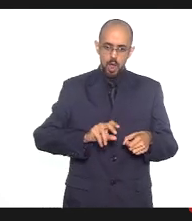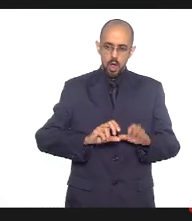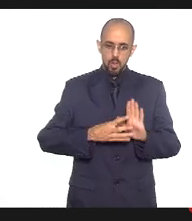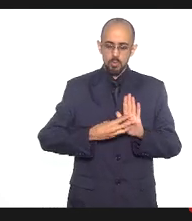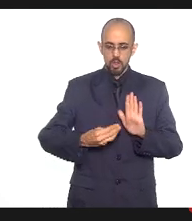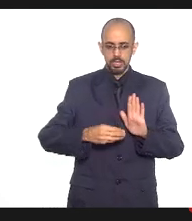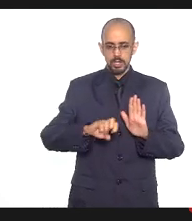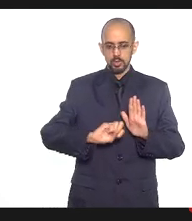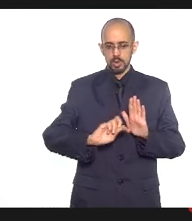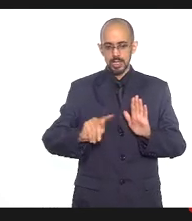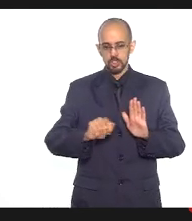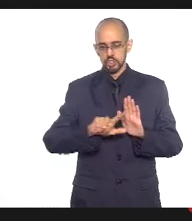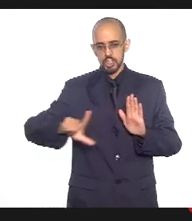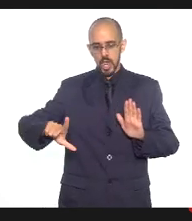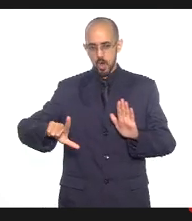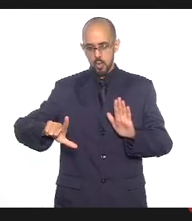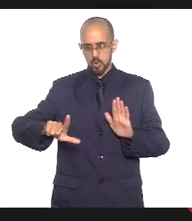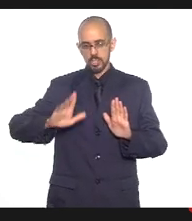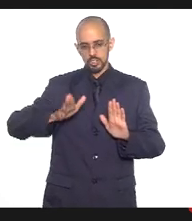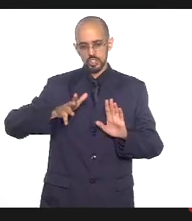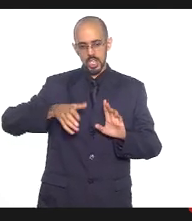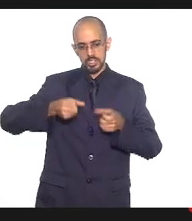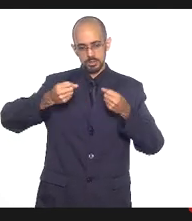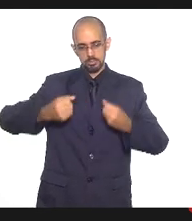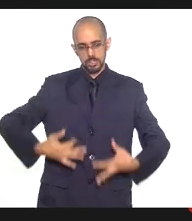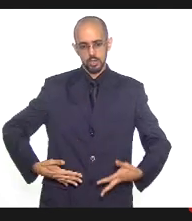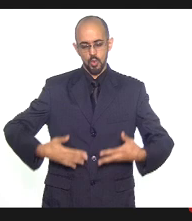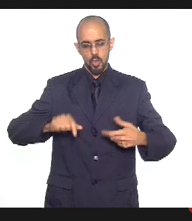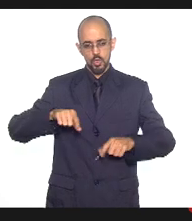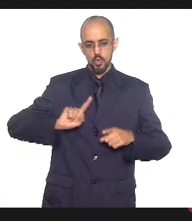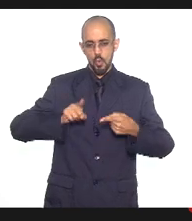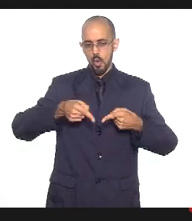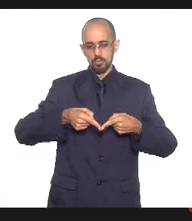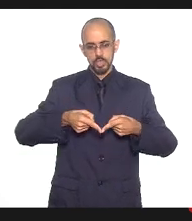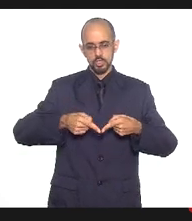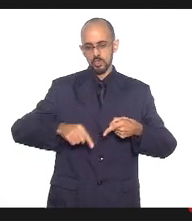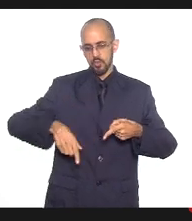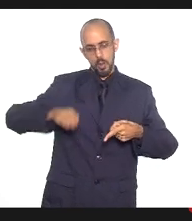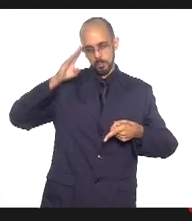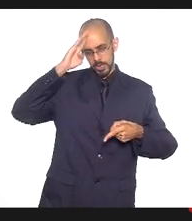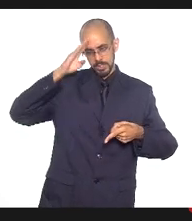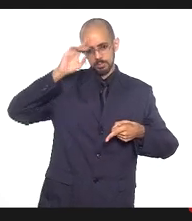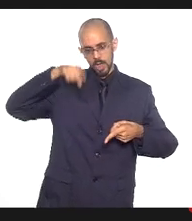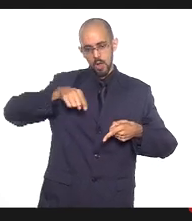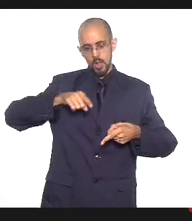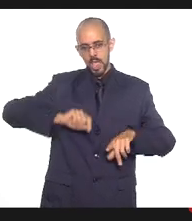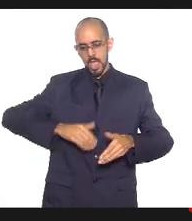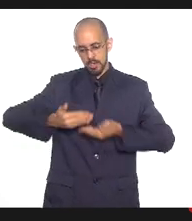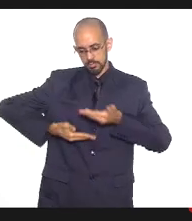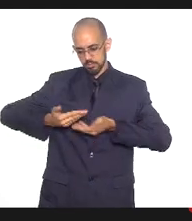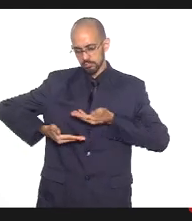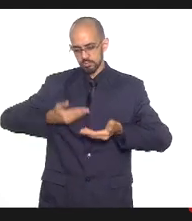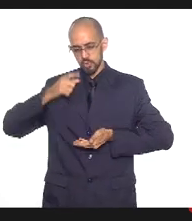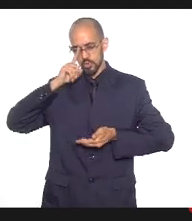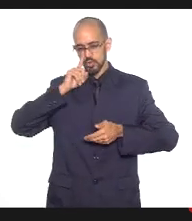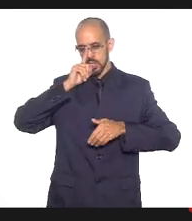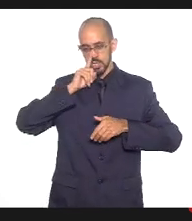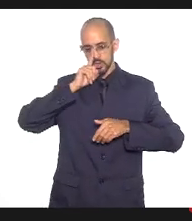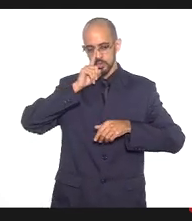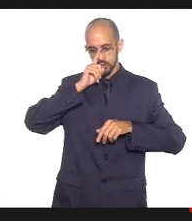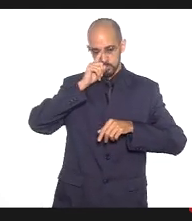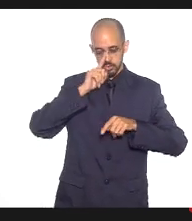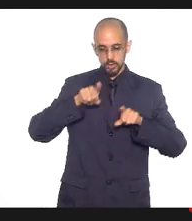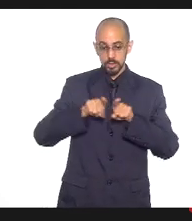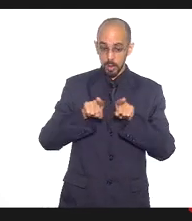oportunidade de discorrer, onde o objetivo principal é partilhar os riscos e os benefícios, né,